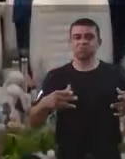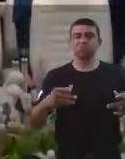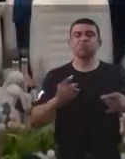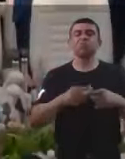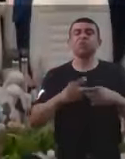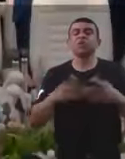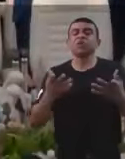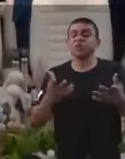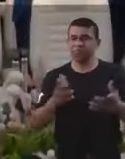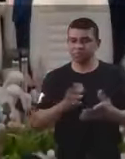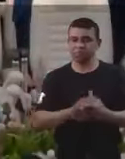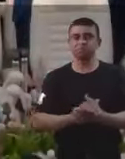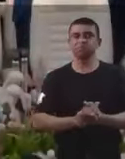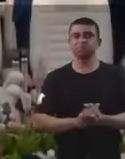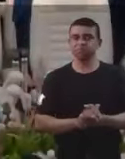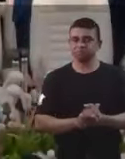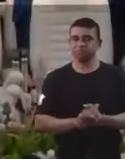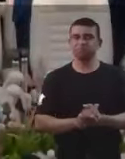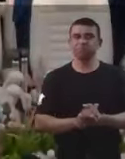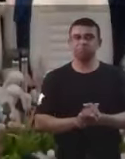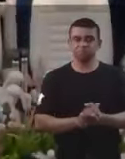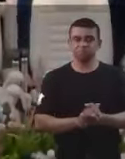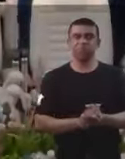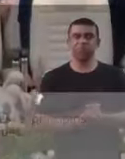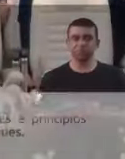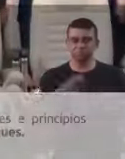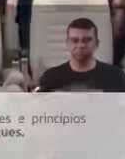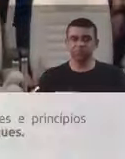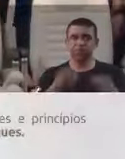É por aqui mesmo. Tomai o vosso assento, queridos.